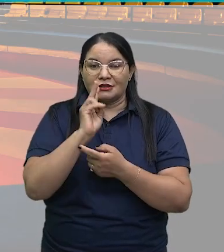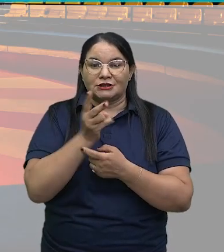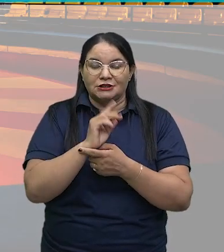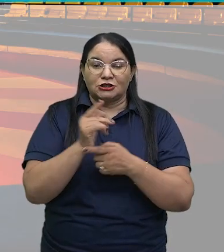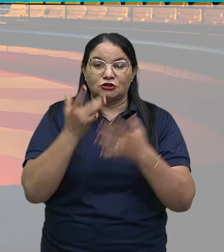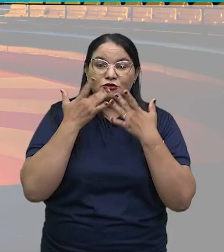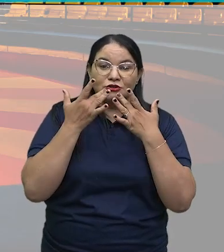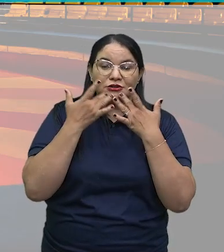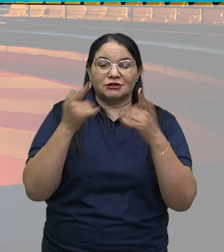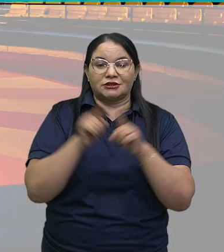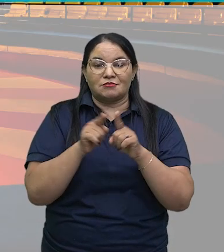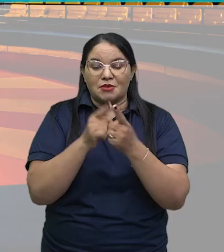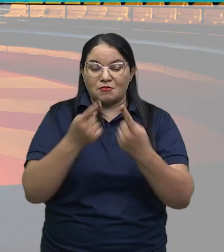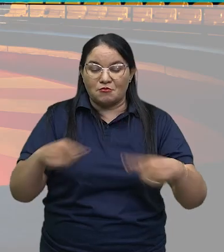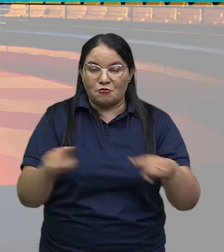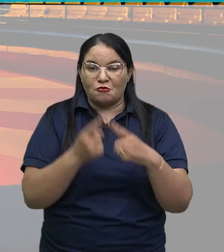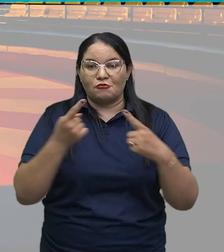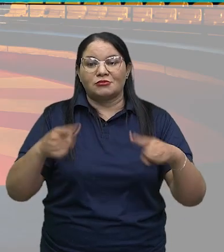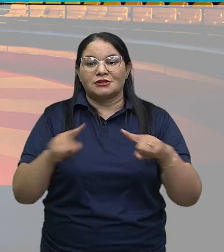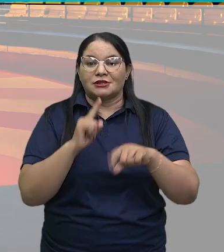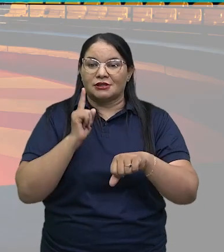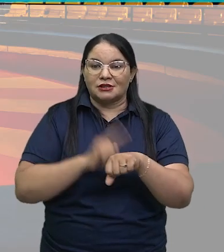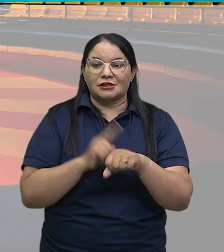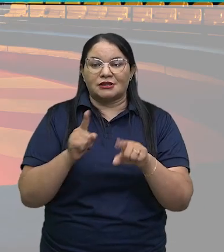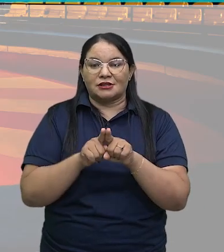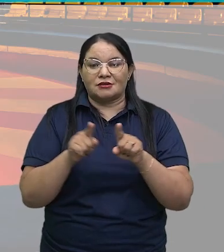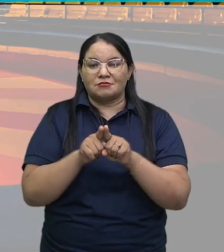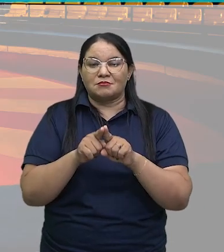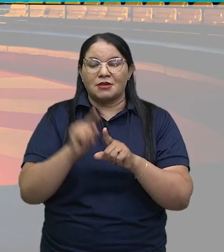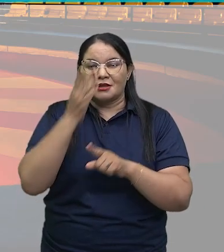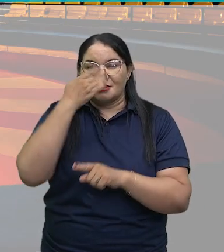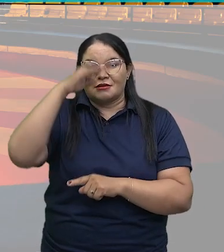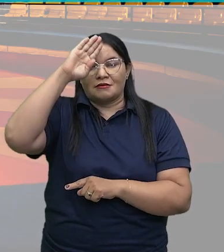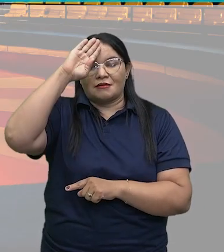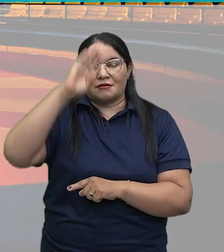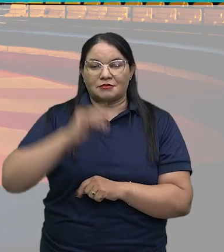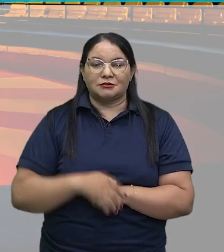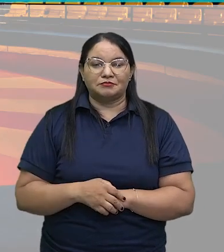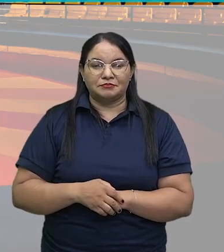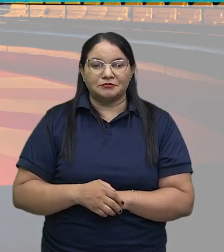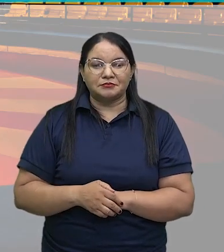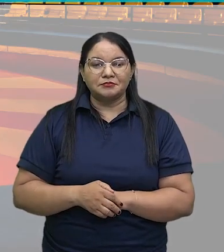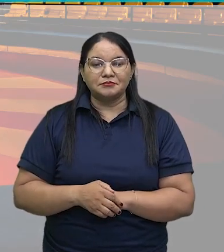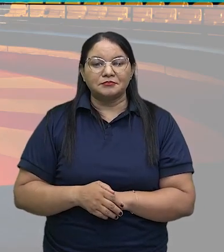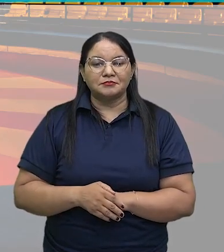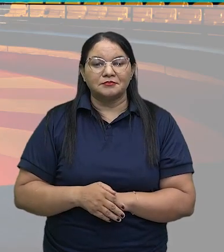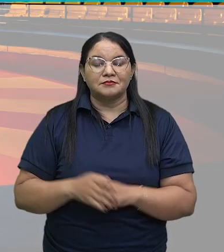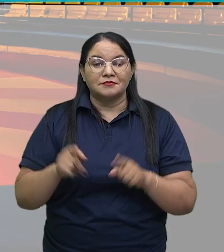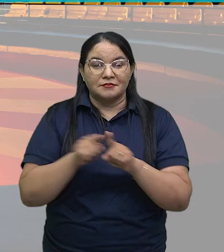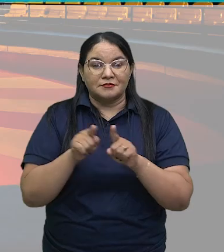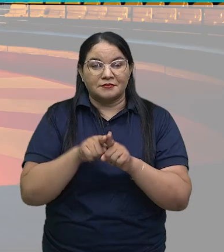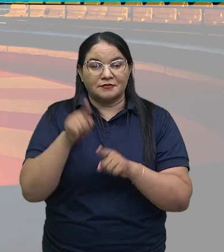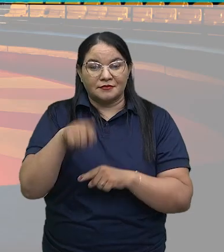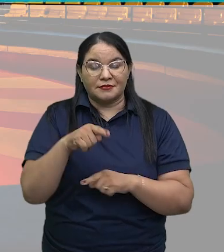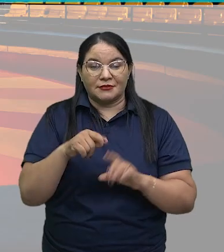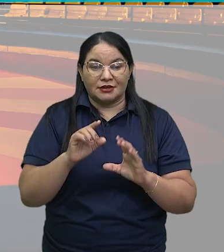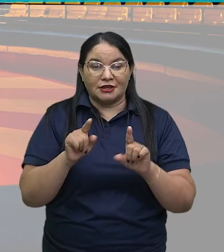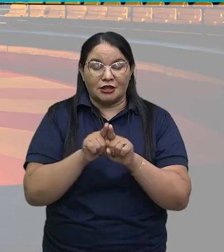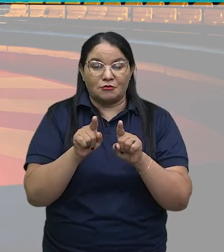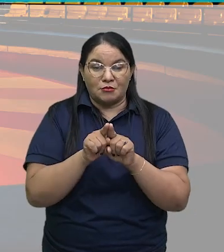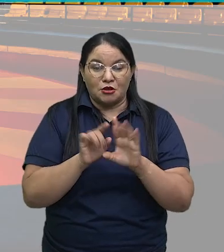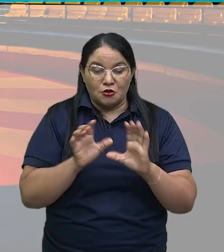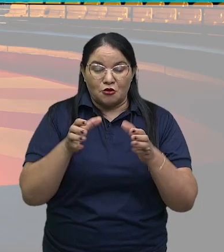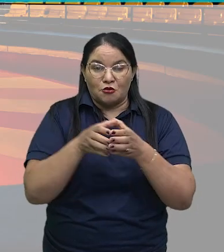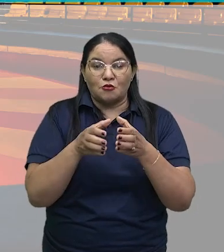físico, música ao vivo e dramaturgia mais refinadas. É comum ver excêntricos em